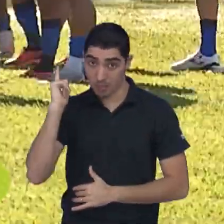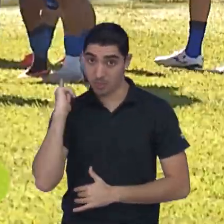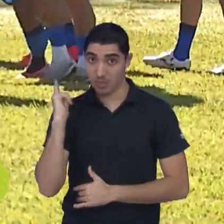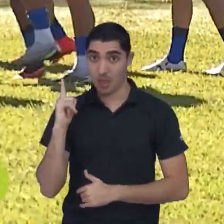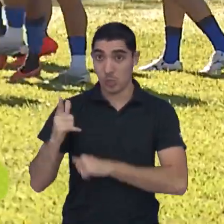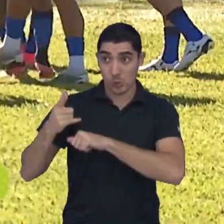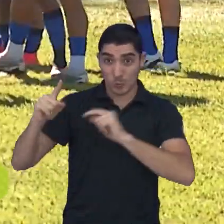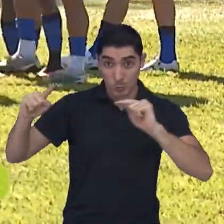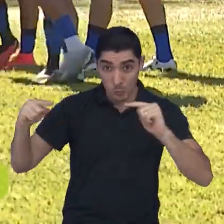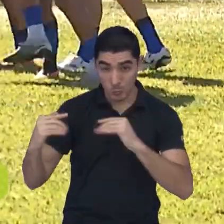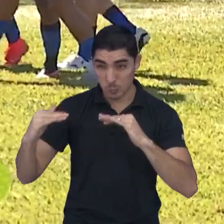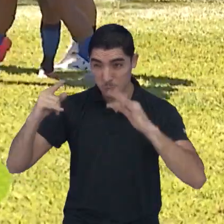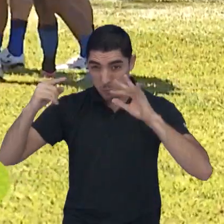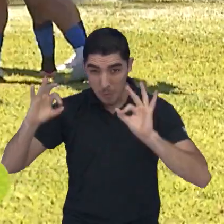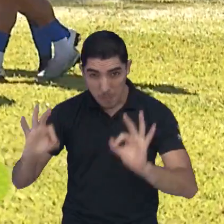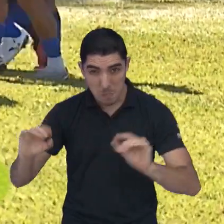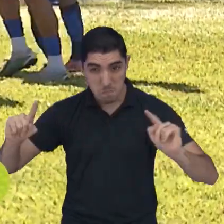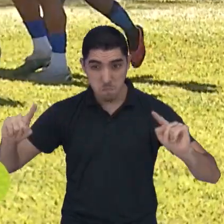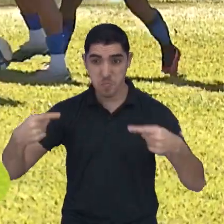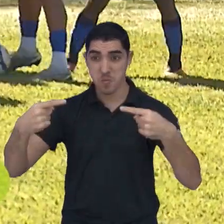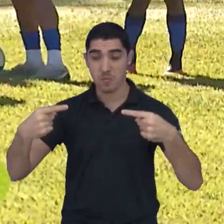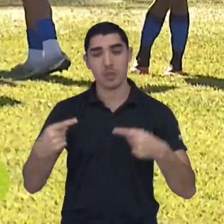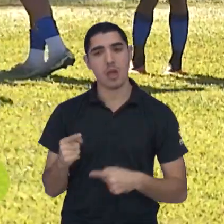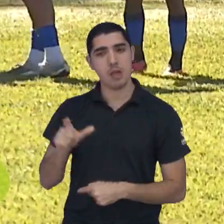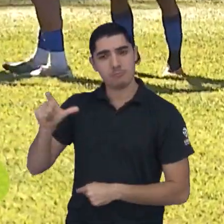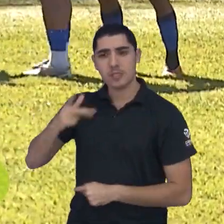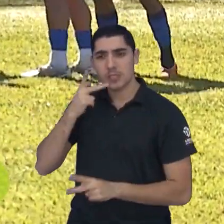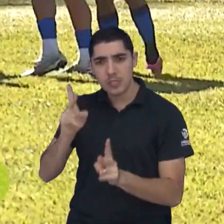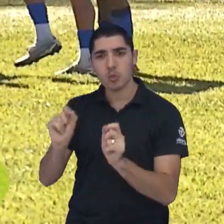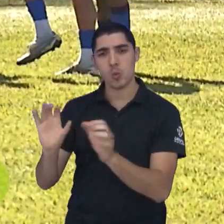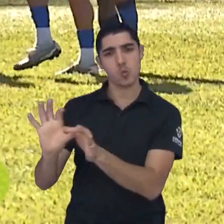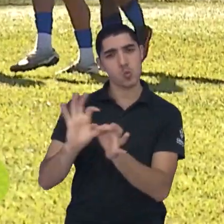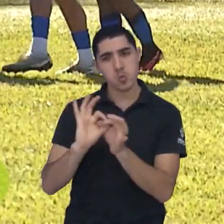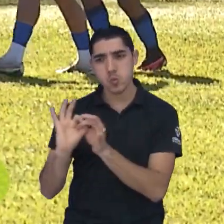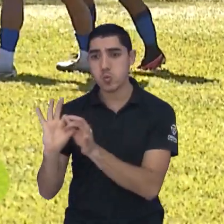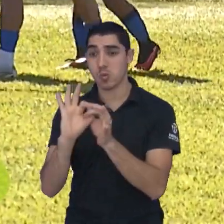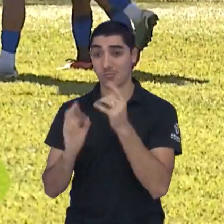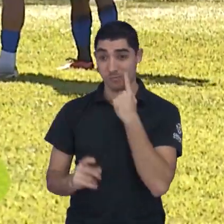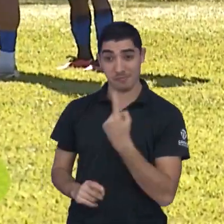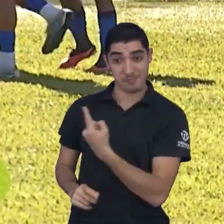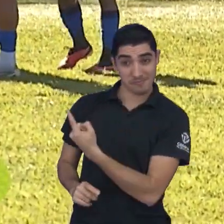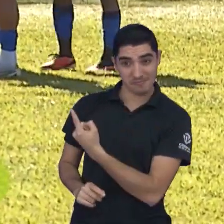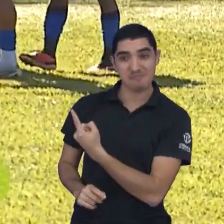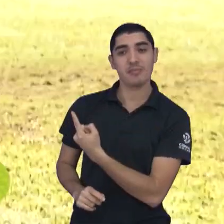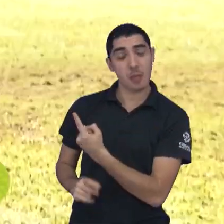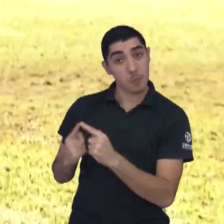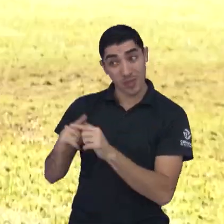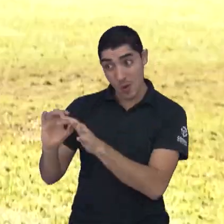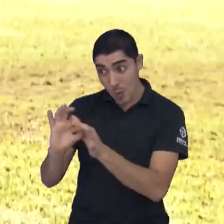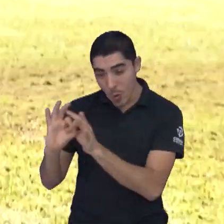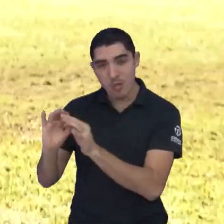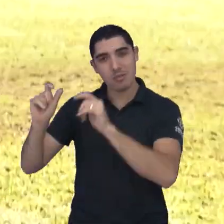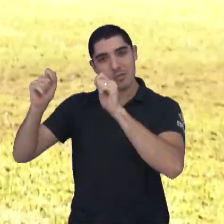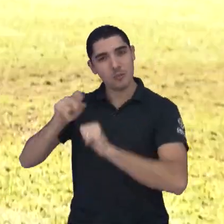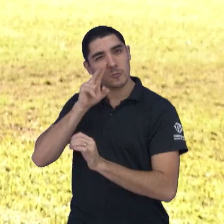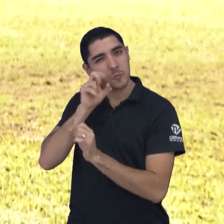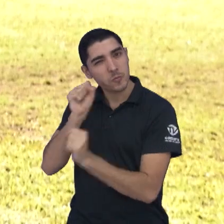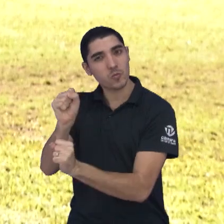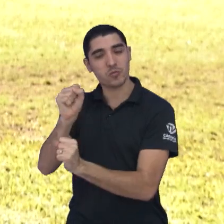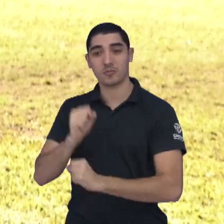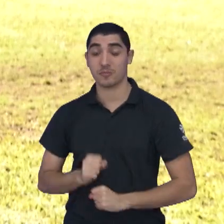Pereira, o elenco queria mostrar união. Afinal, é ela quem pode fazer a força. O grupo da gente é muito